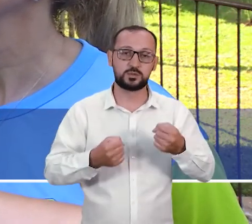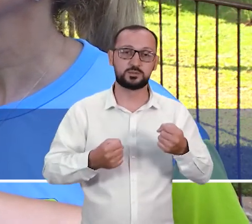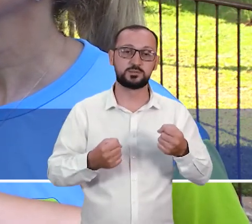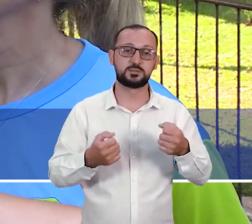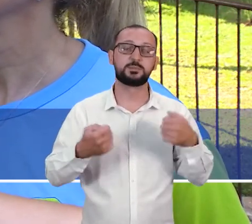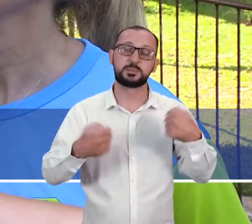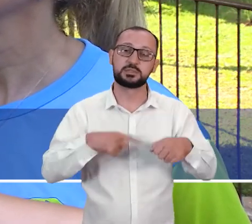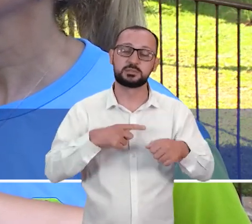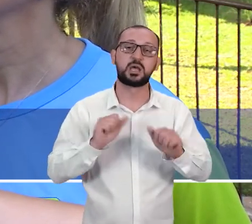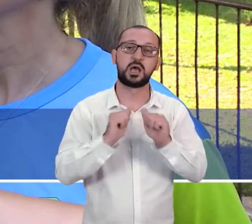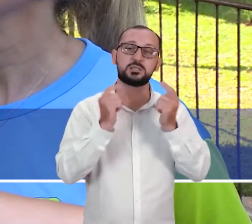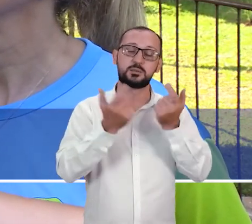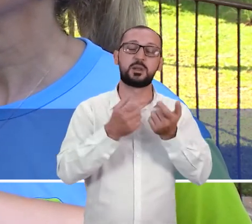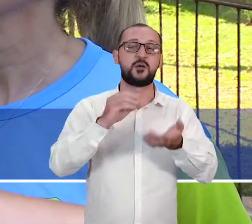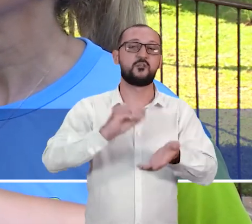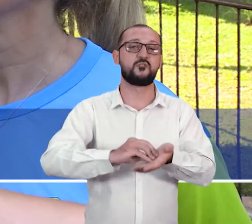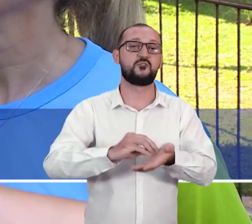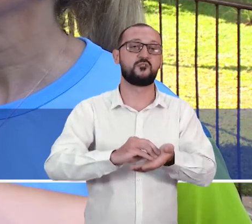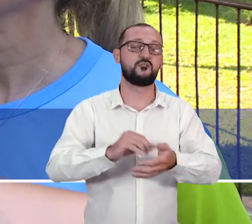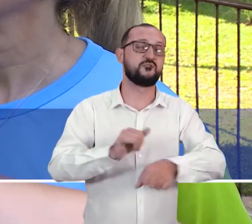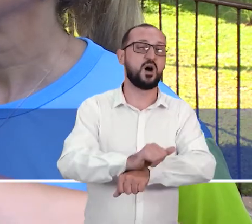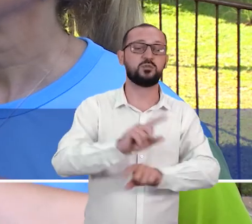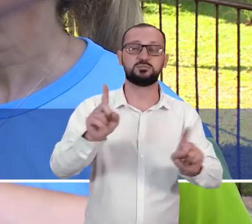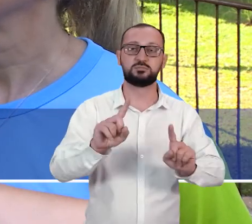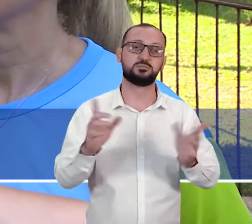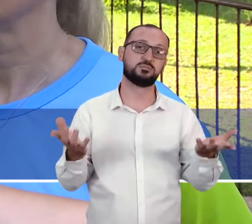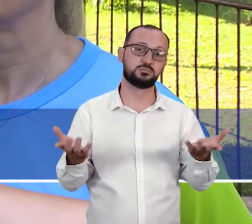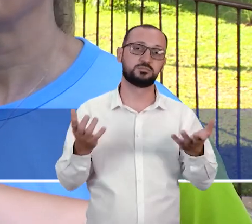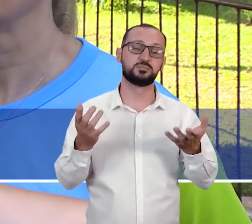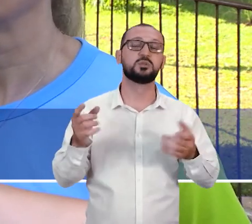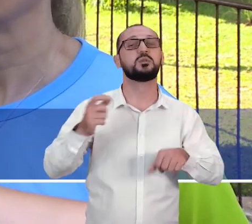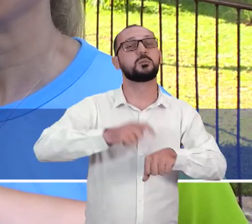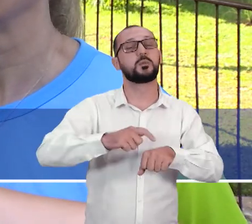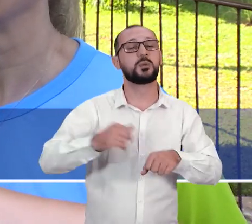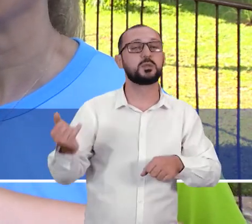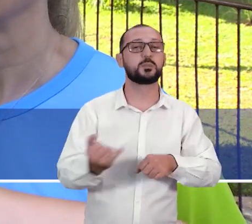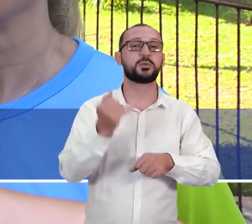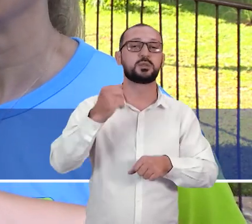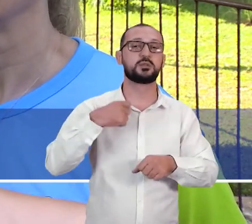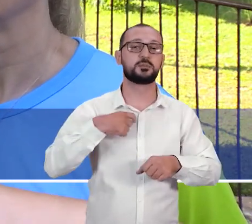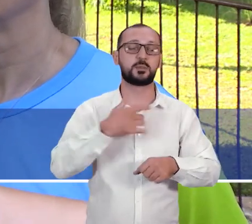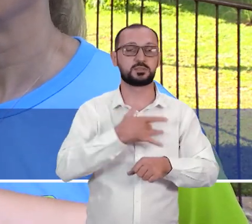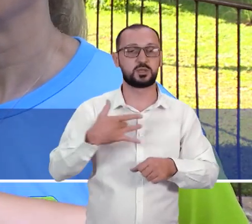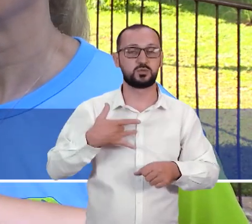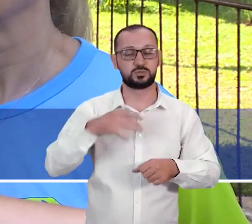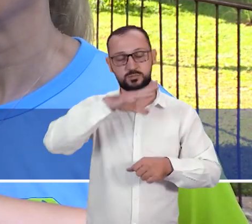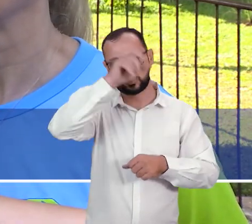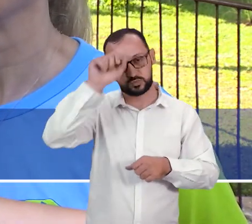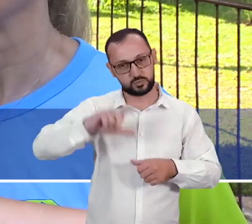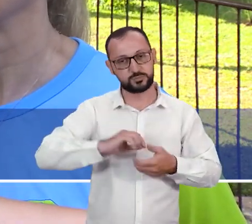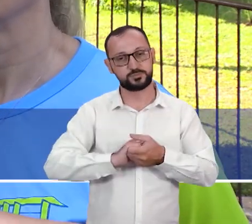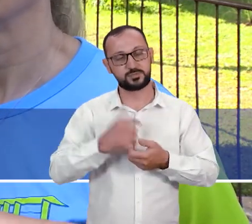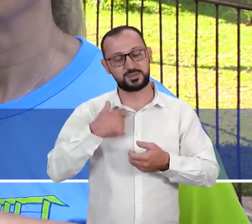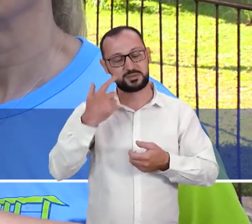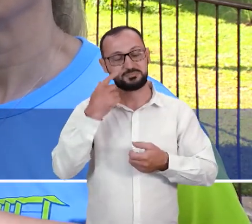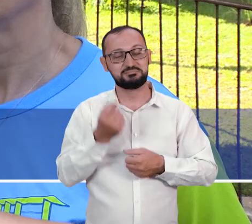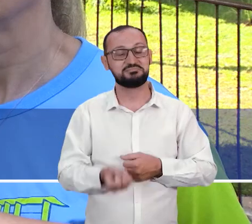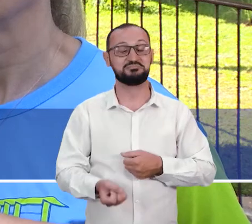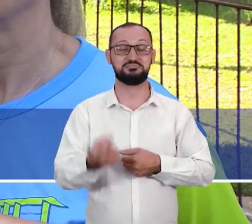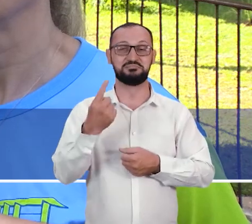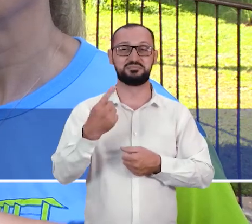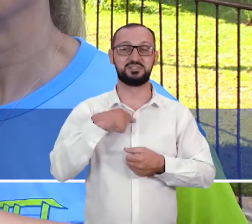corrida acontecendo. Não podia ter a Assembleia faltando num momento tão legal para a gente comemorar a saúde do nosso estado. Fiquei